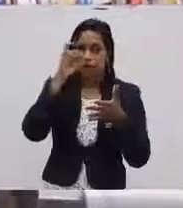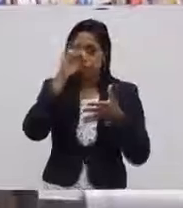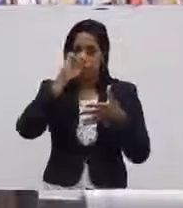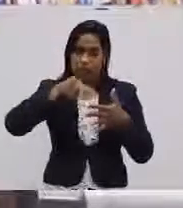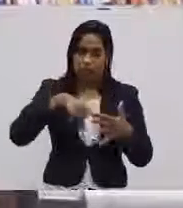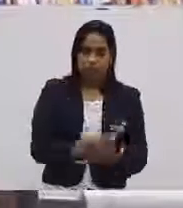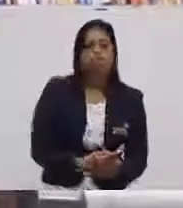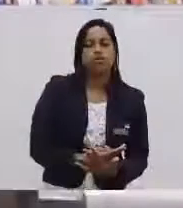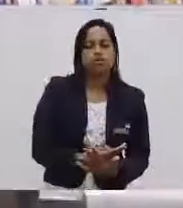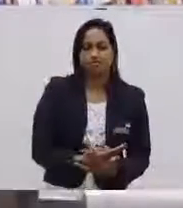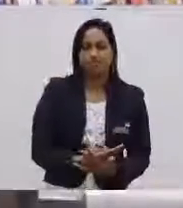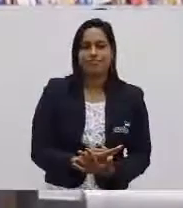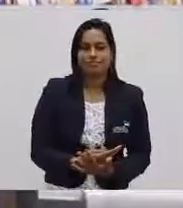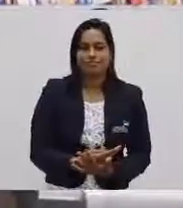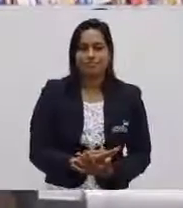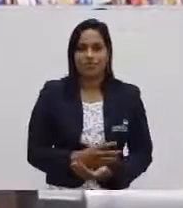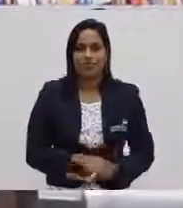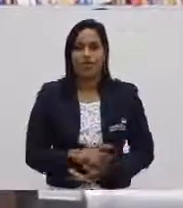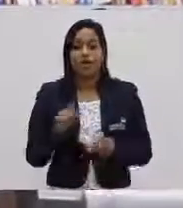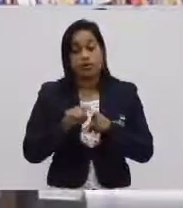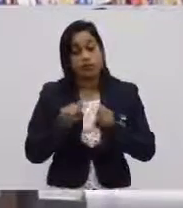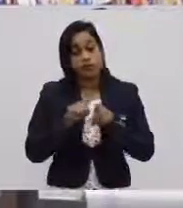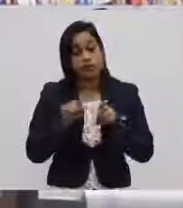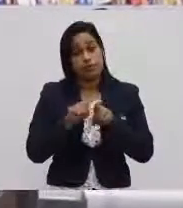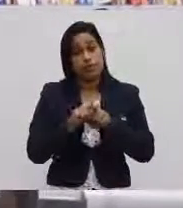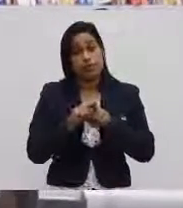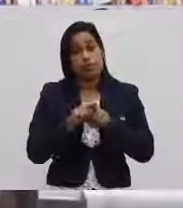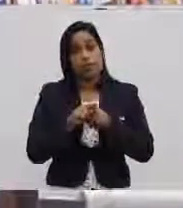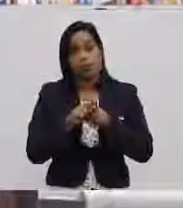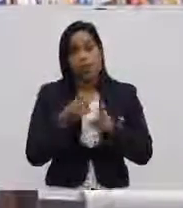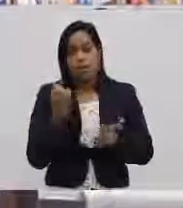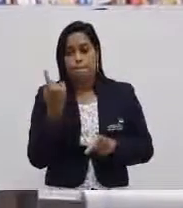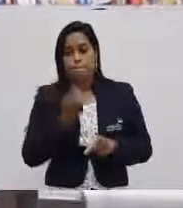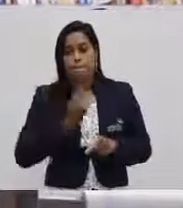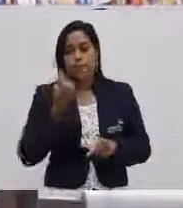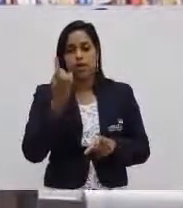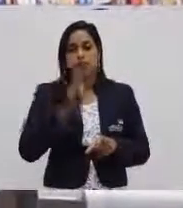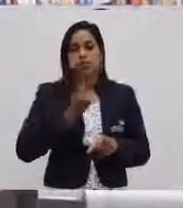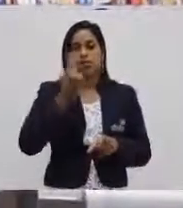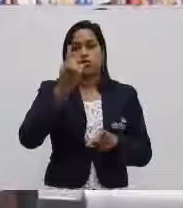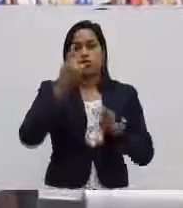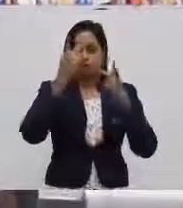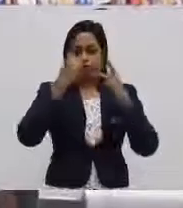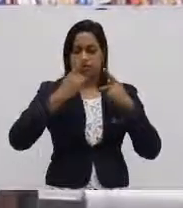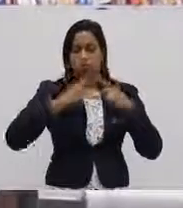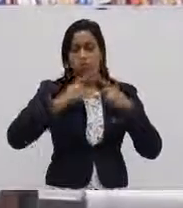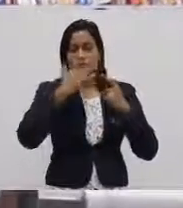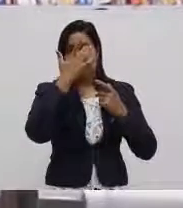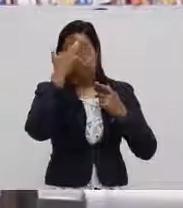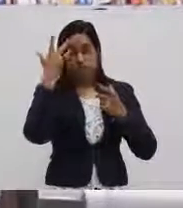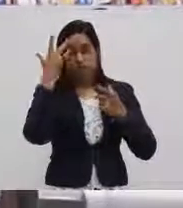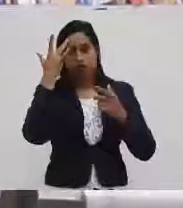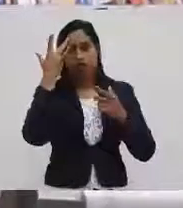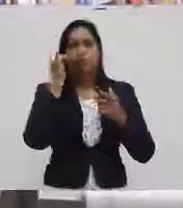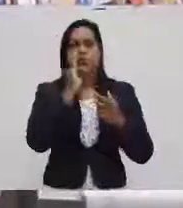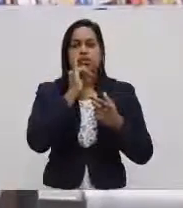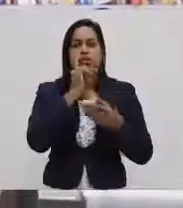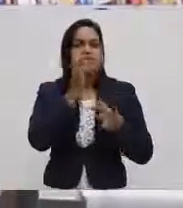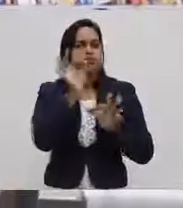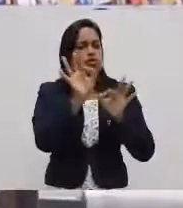machucar. Também aumento da moral dos funcionários, pessoas que trabalham num ambiente físico